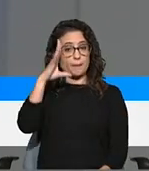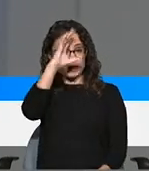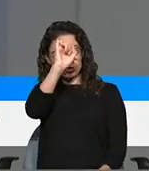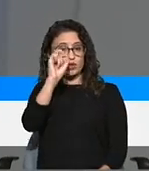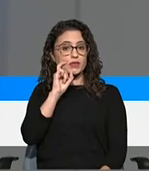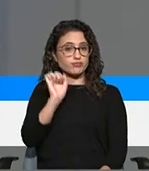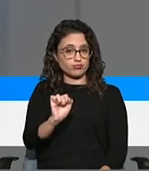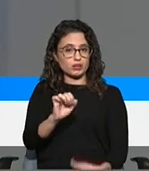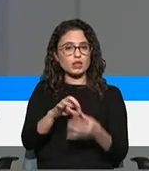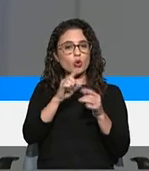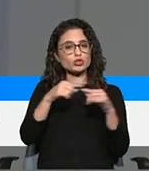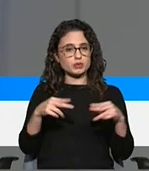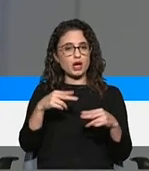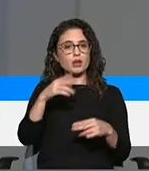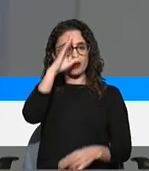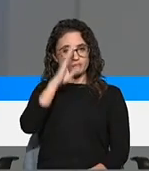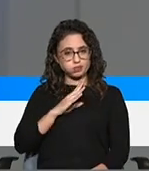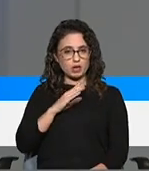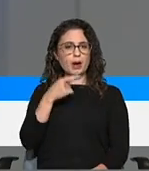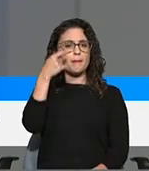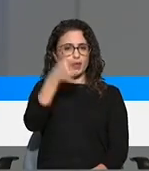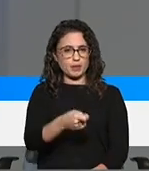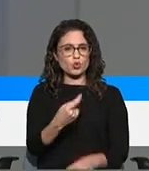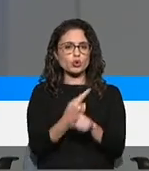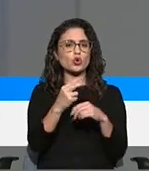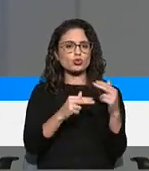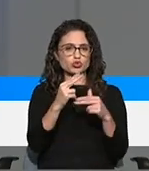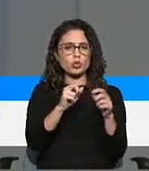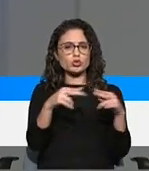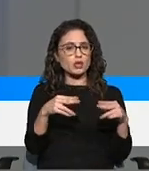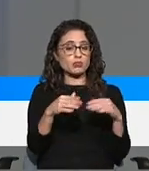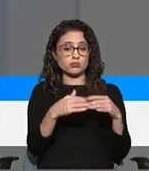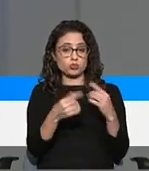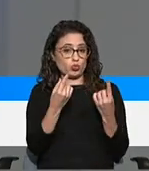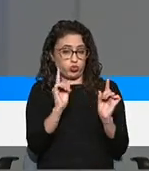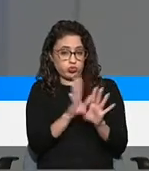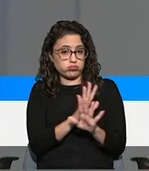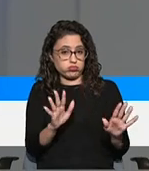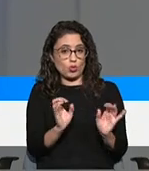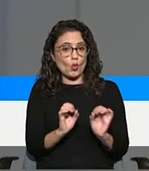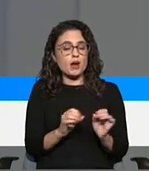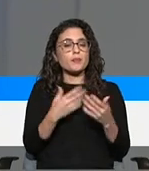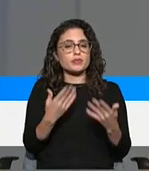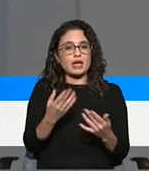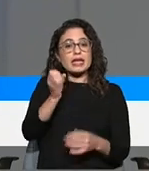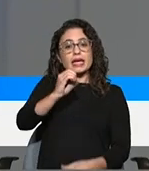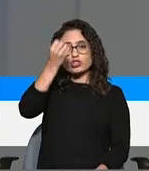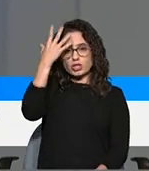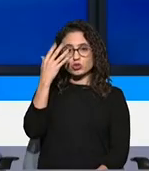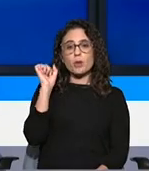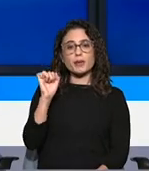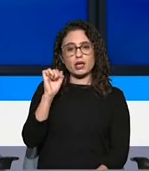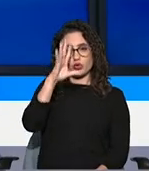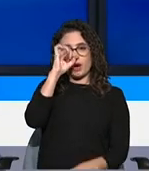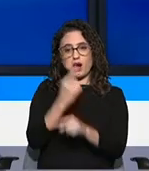militar sobre o pagamento sobre a construção do hospital que não se fez e portanto ninguém eh esquece que o partido socialista e que este governo se foi